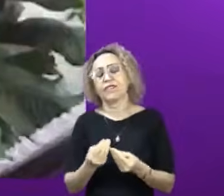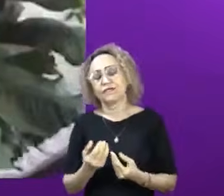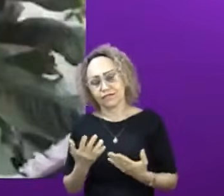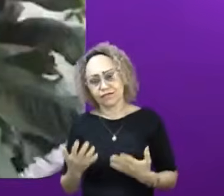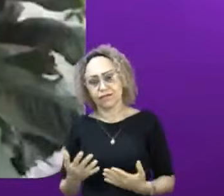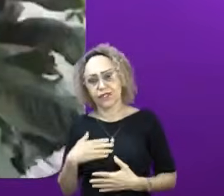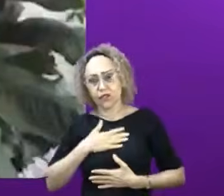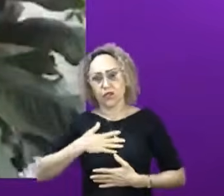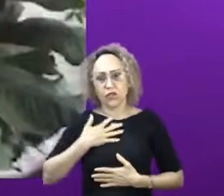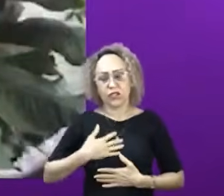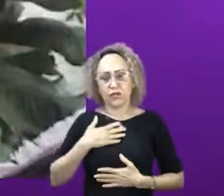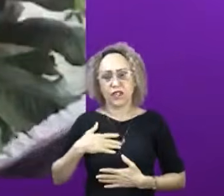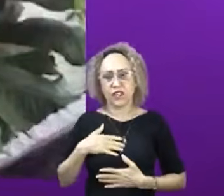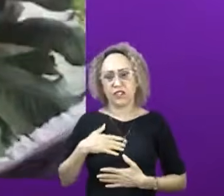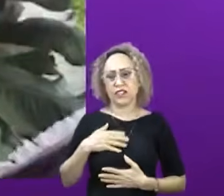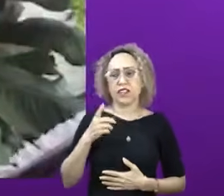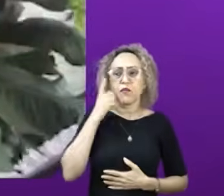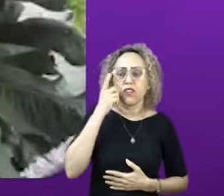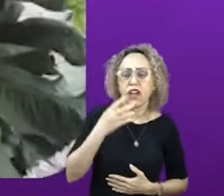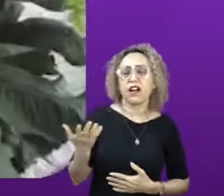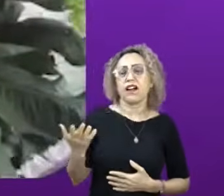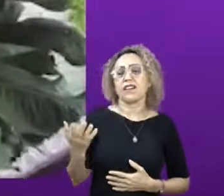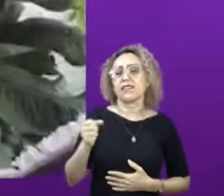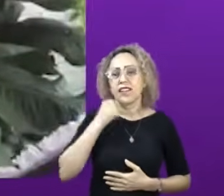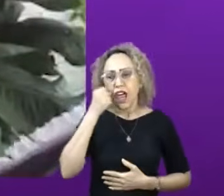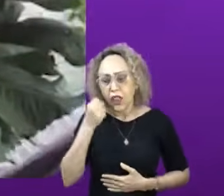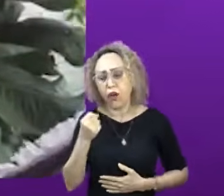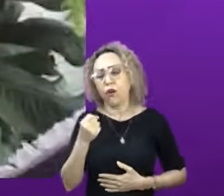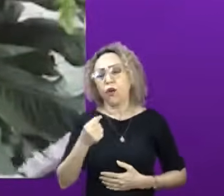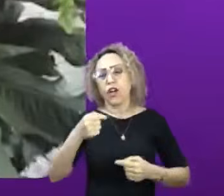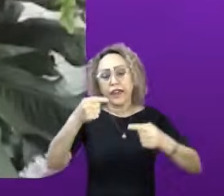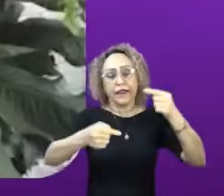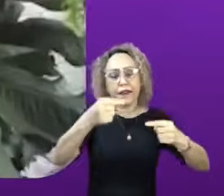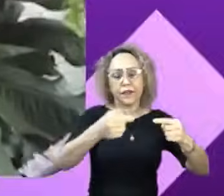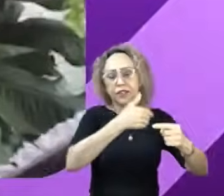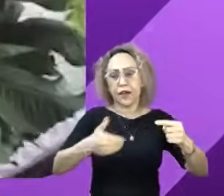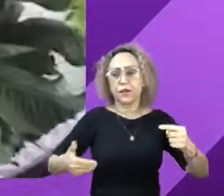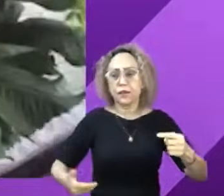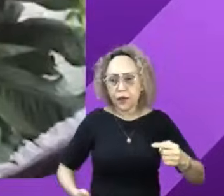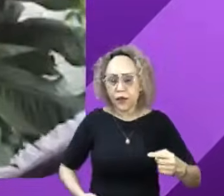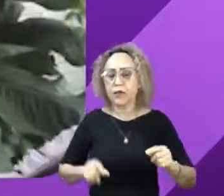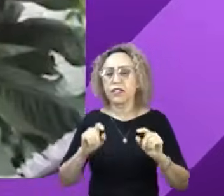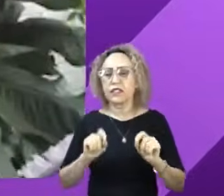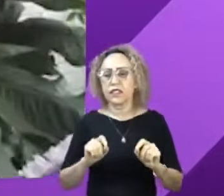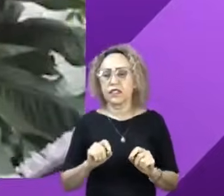muito que os políticos, que as políticas públicas sejam